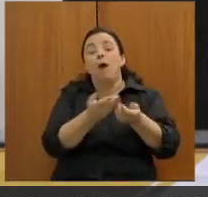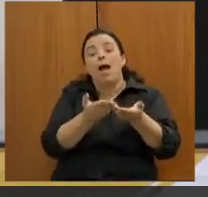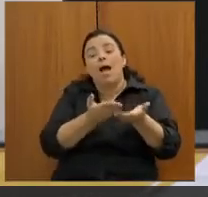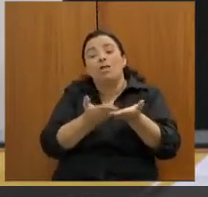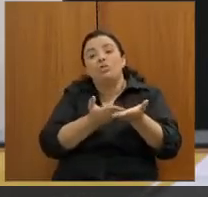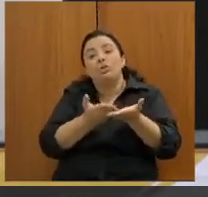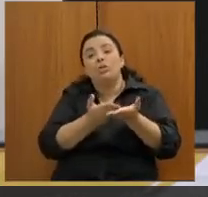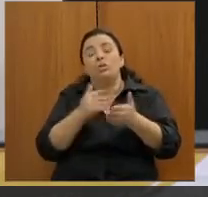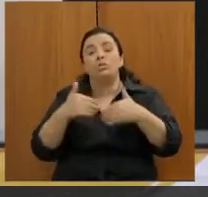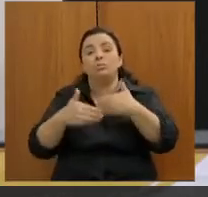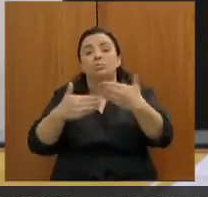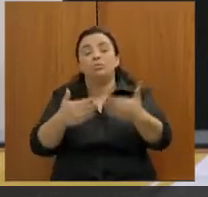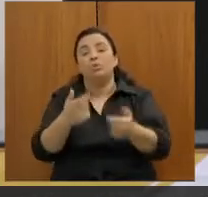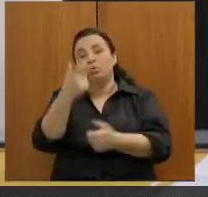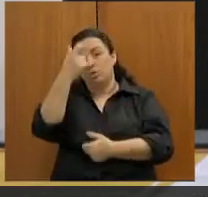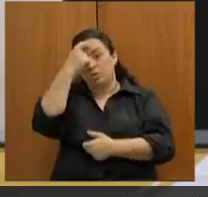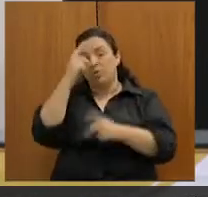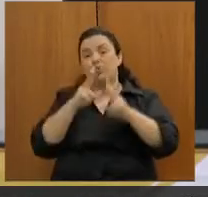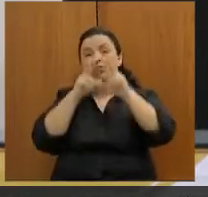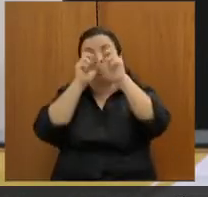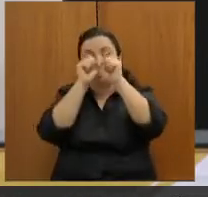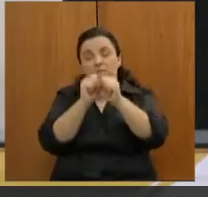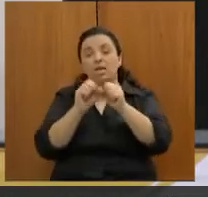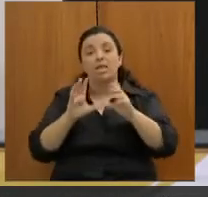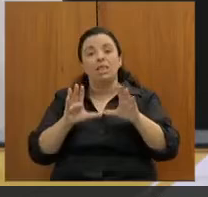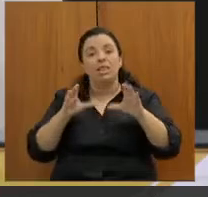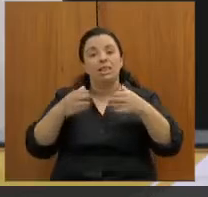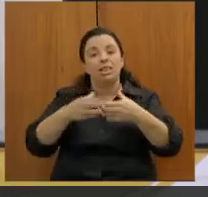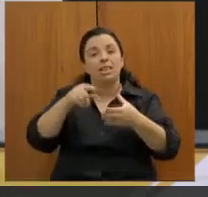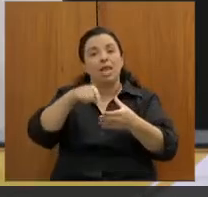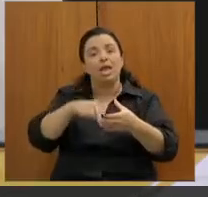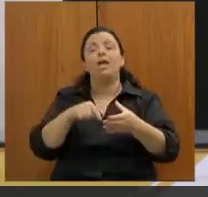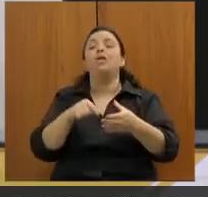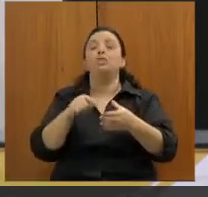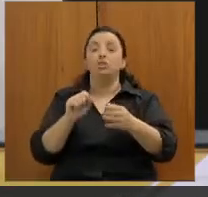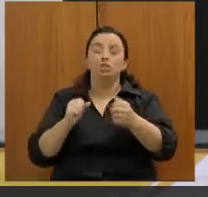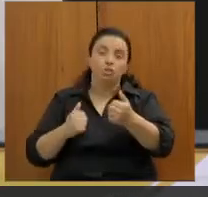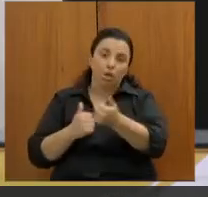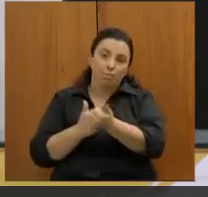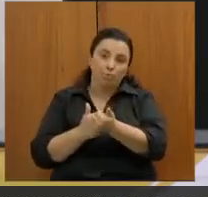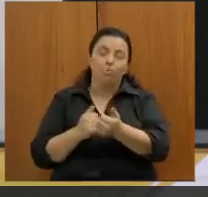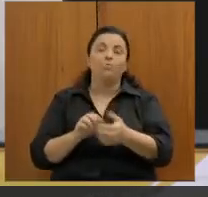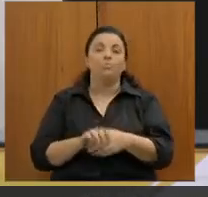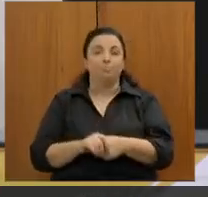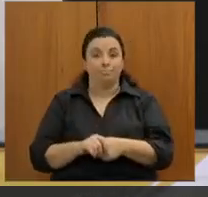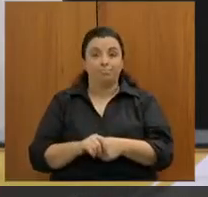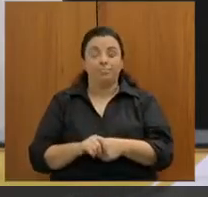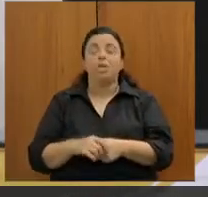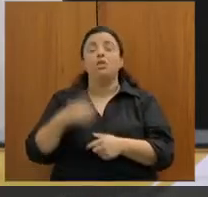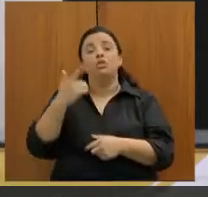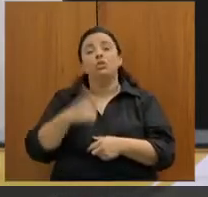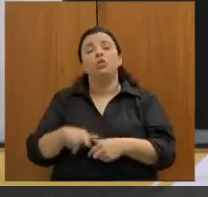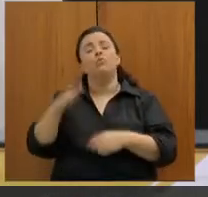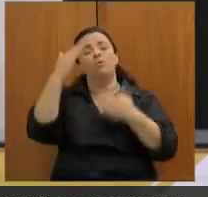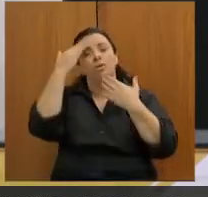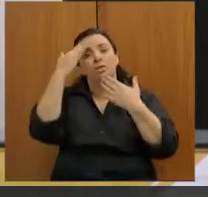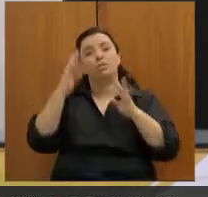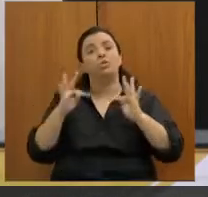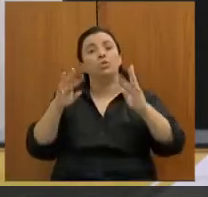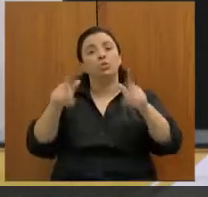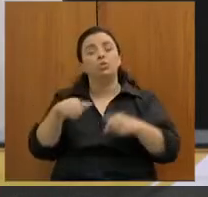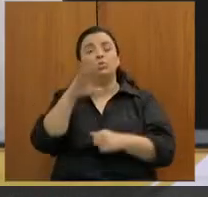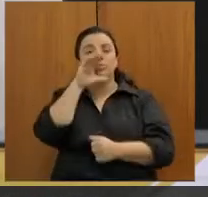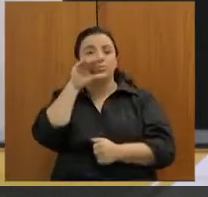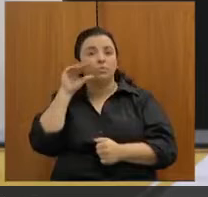de conscientização de fortalecimento da nossa rede de apoio mais uma vez eu quero agradecer a todos os servidores